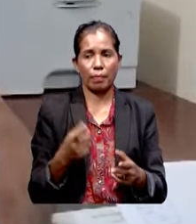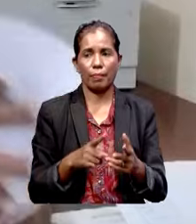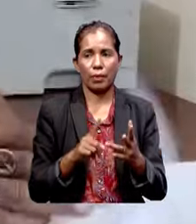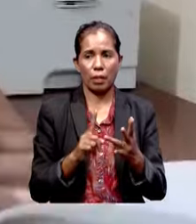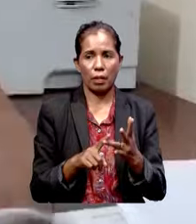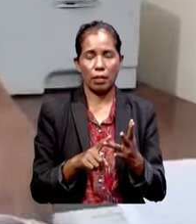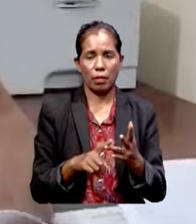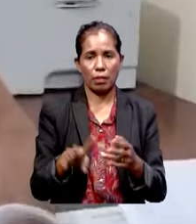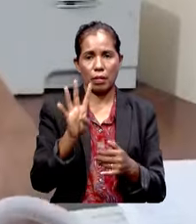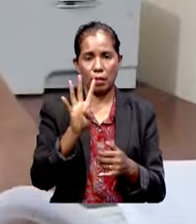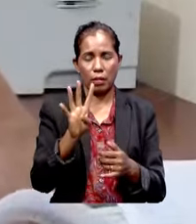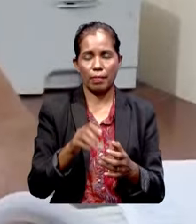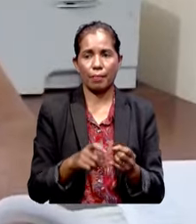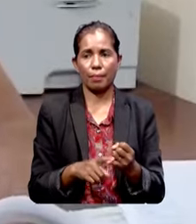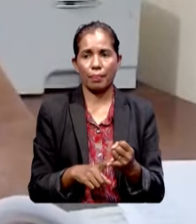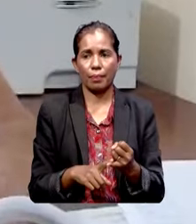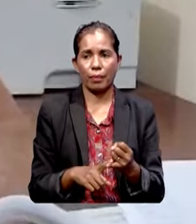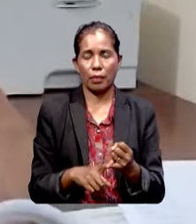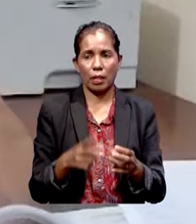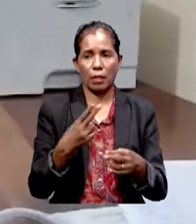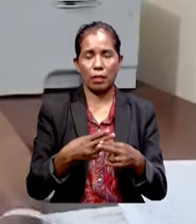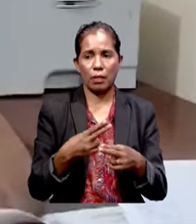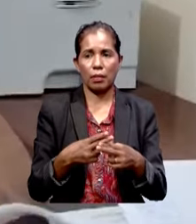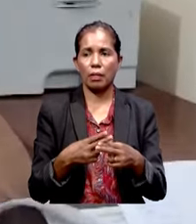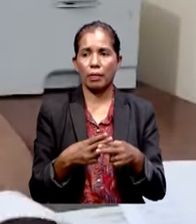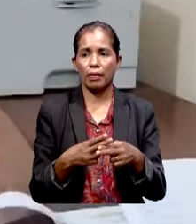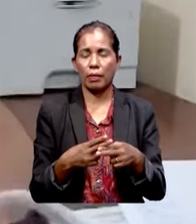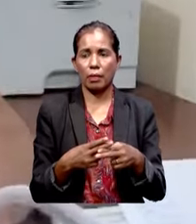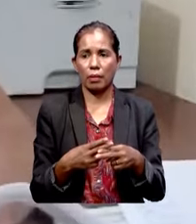Depois badal hatinya maka narang